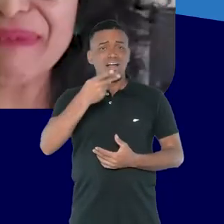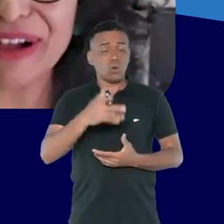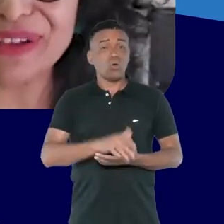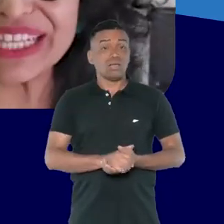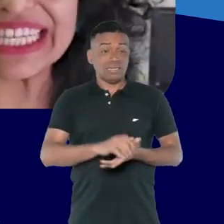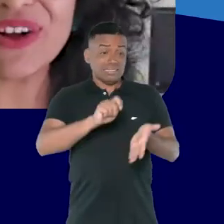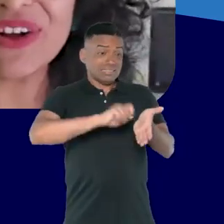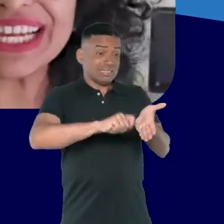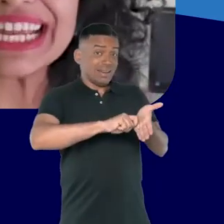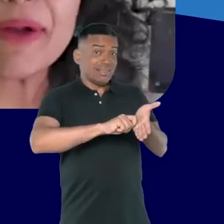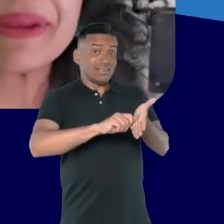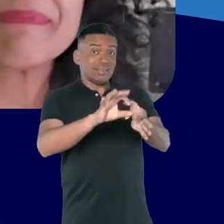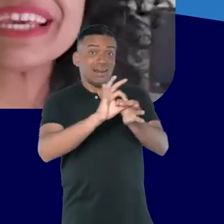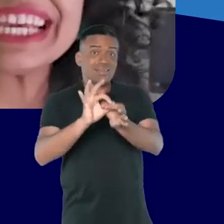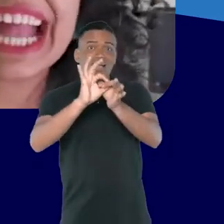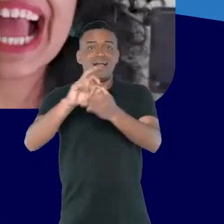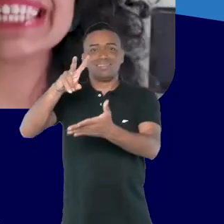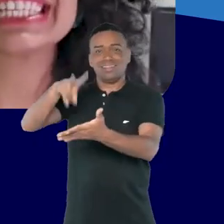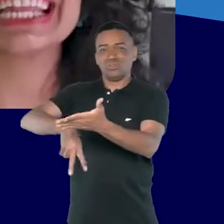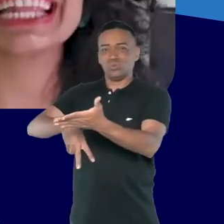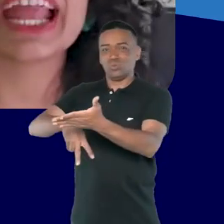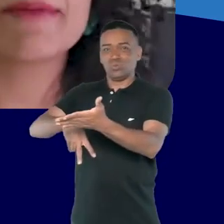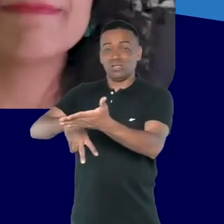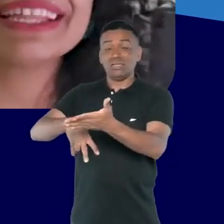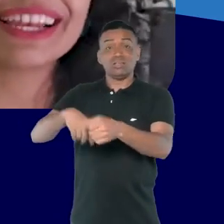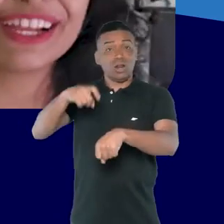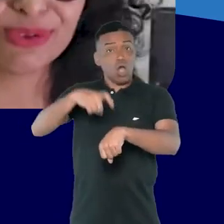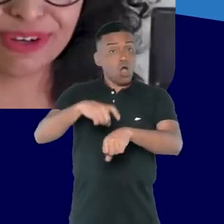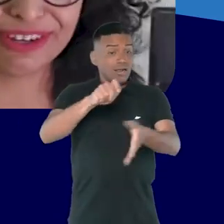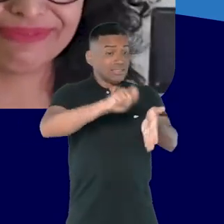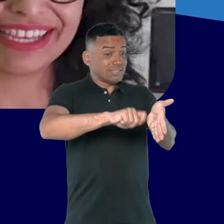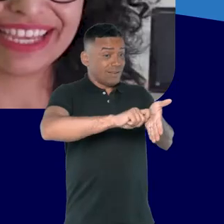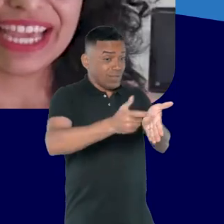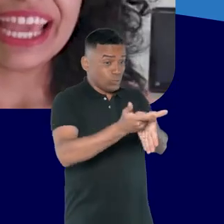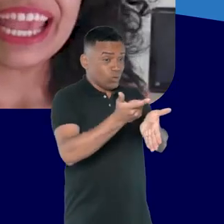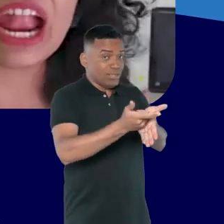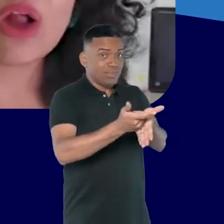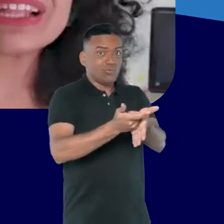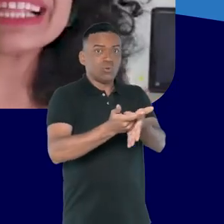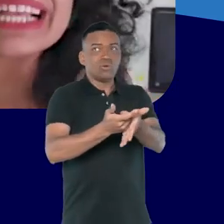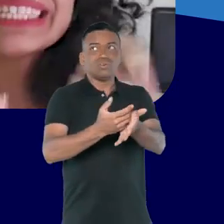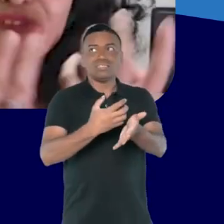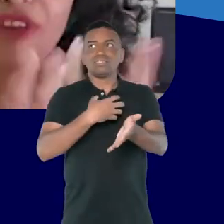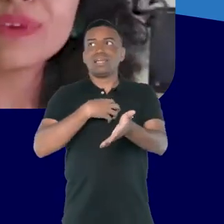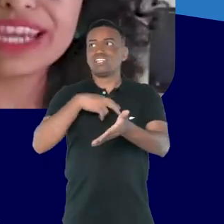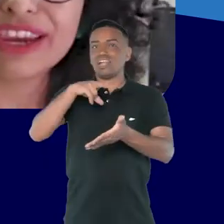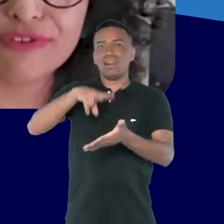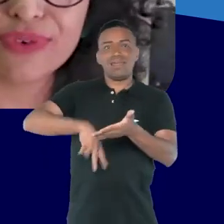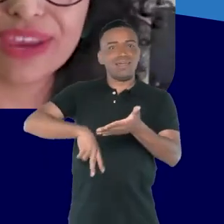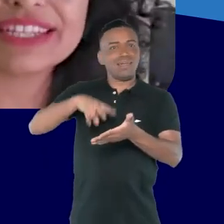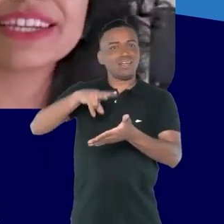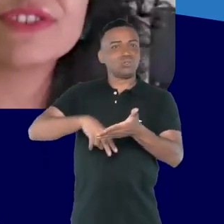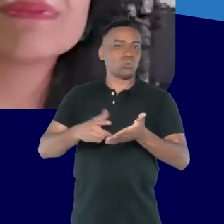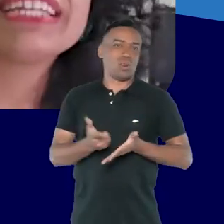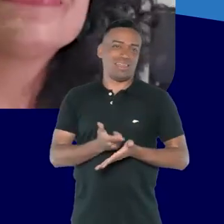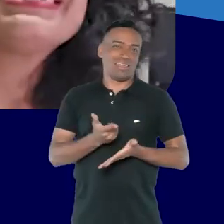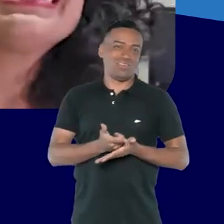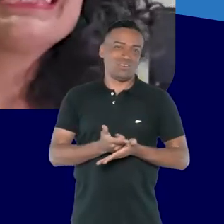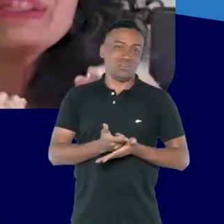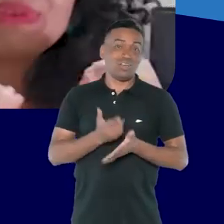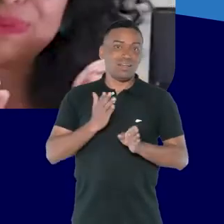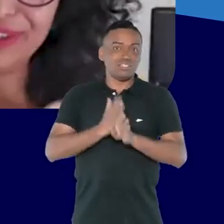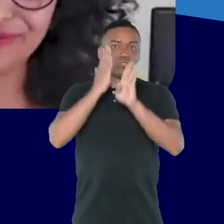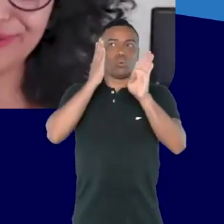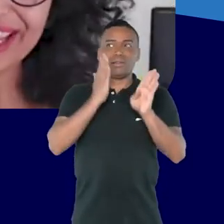quando o Itamar falou assim, olha, para mim, a escrita é irmã da leitura. Quando ele está escrevendo um livro, ele sente como se ele